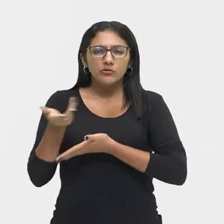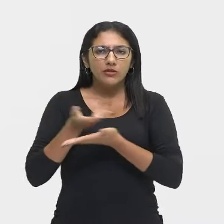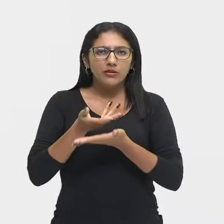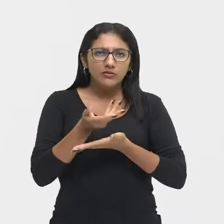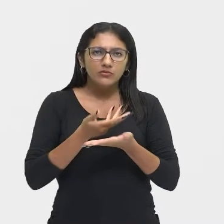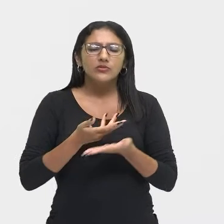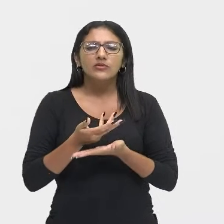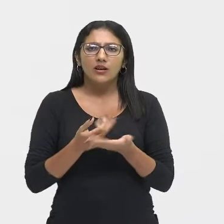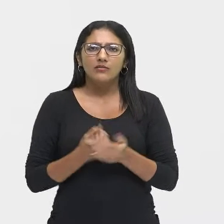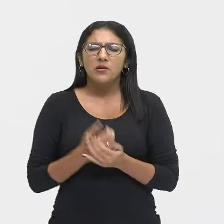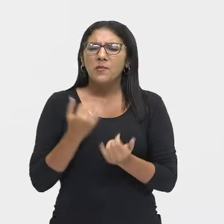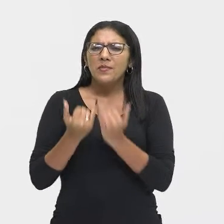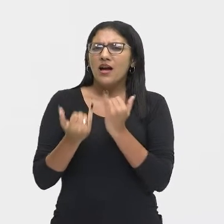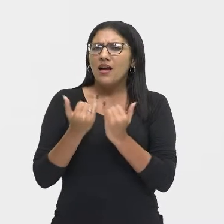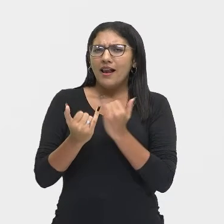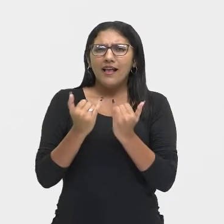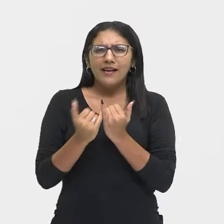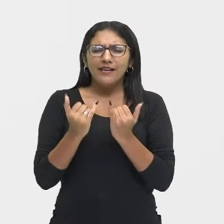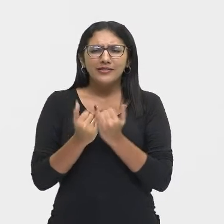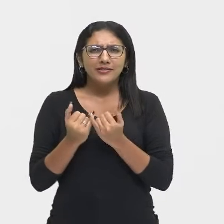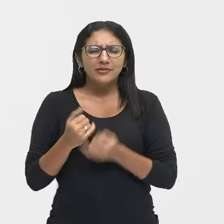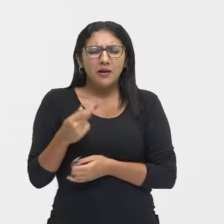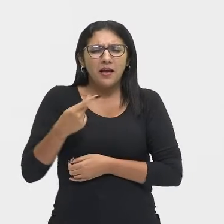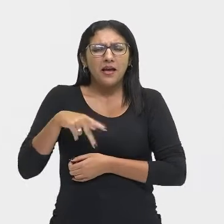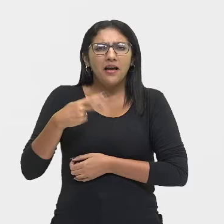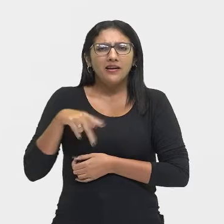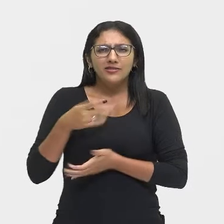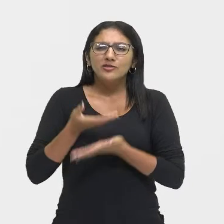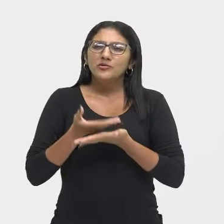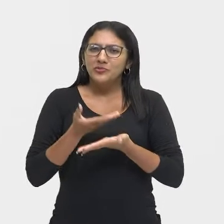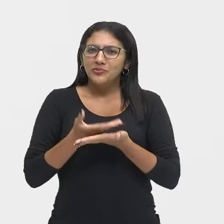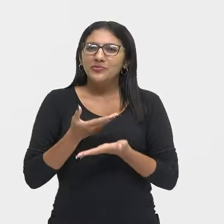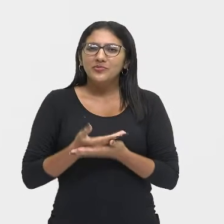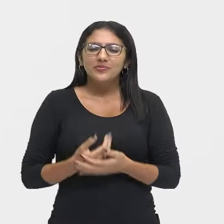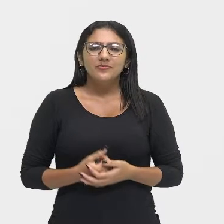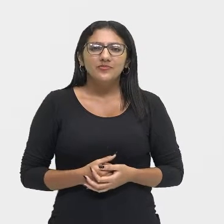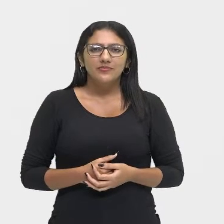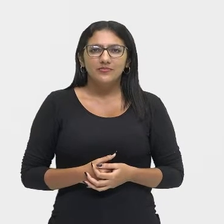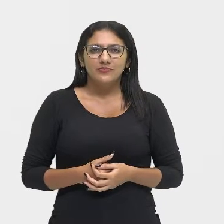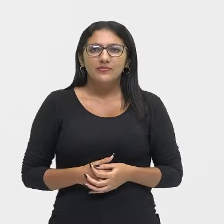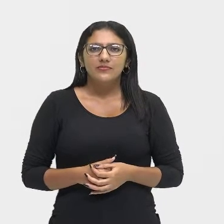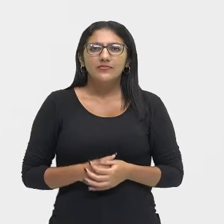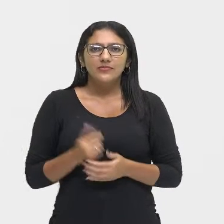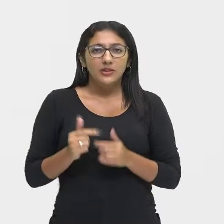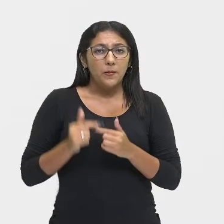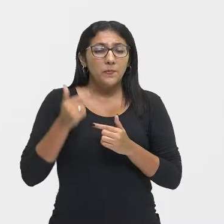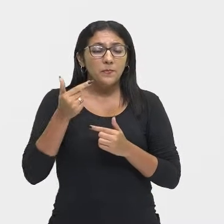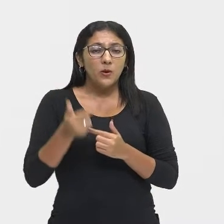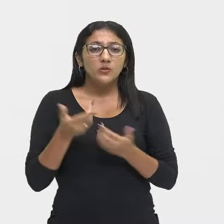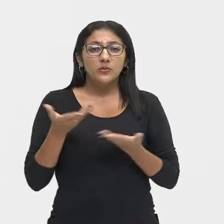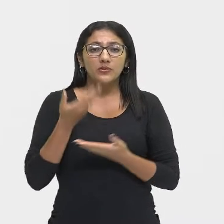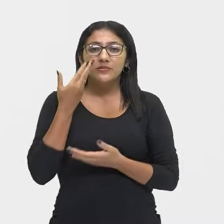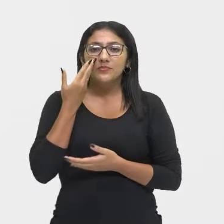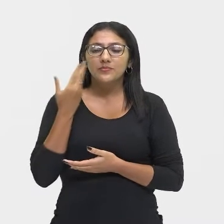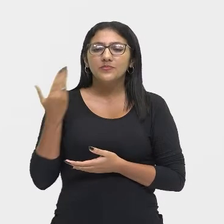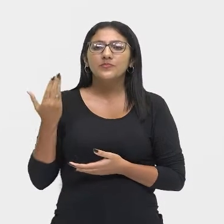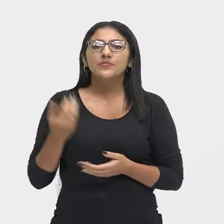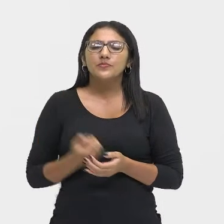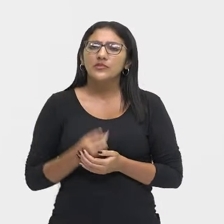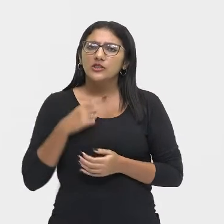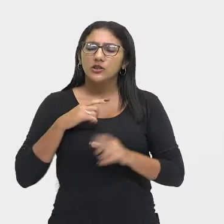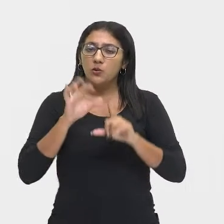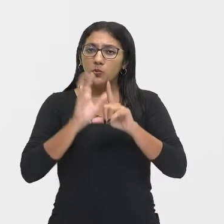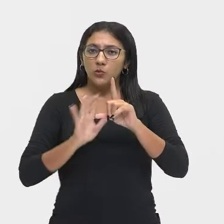até parecido com o que nós fazemos aqui nas nossas aulas, tá? Na próxima tela, nós vamos ver um